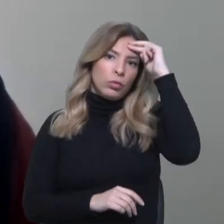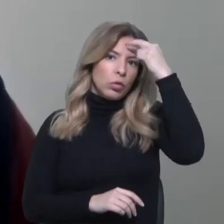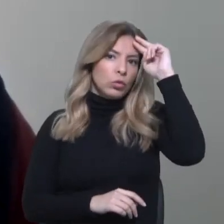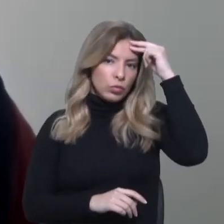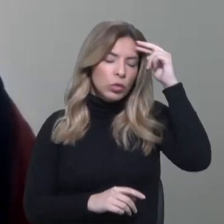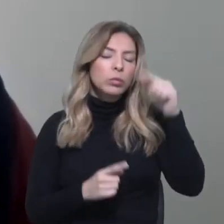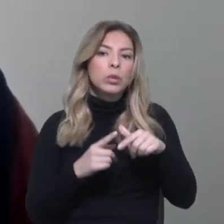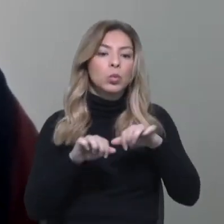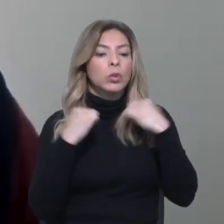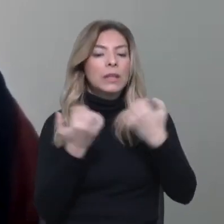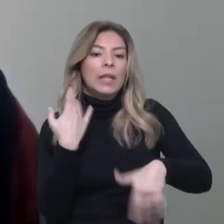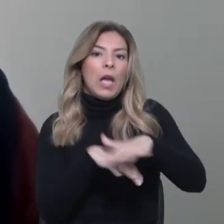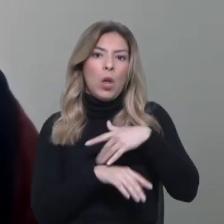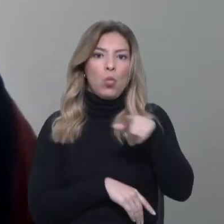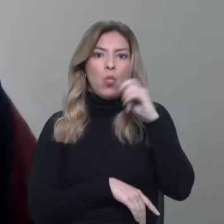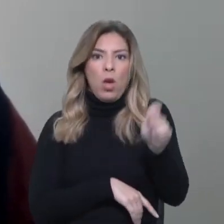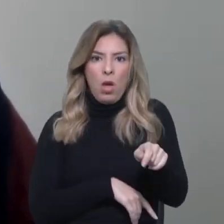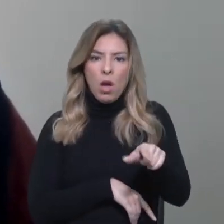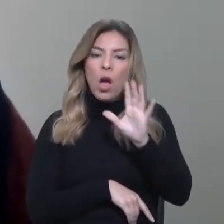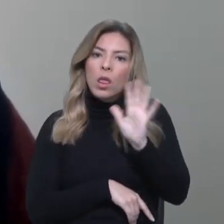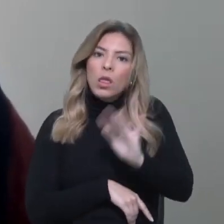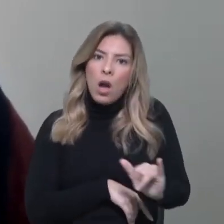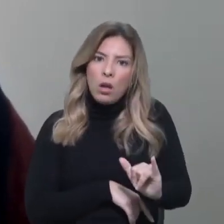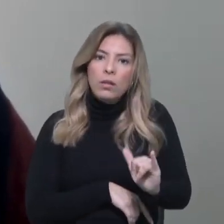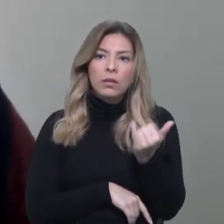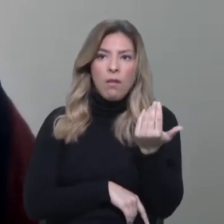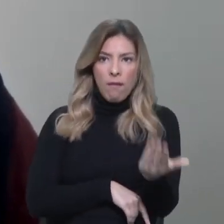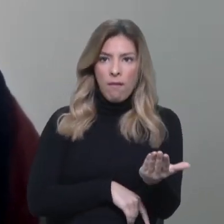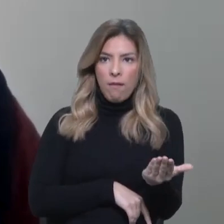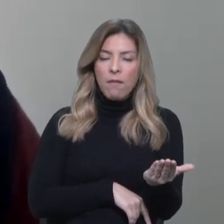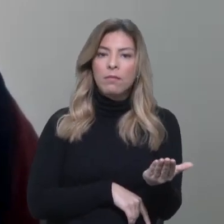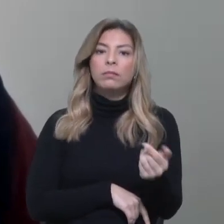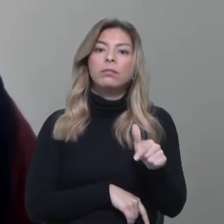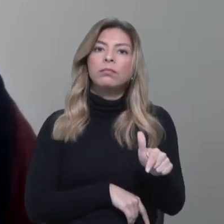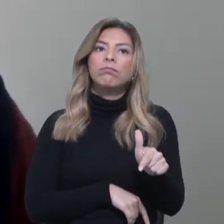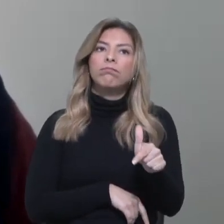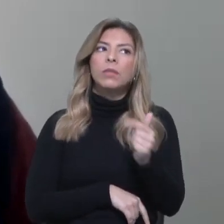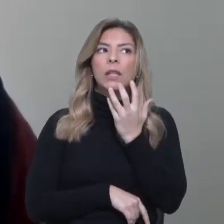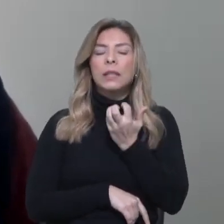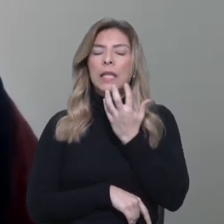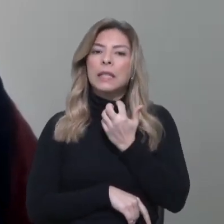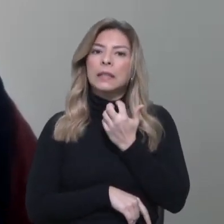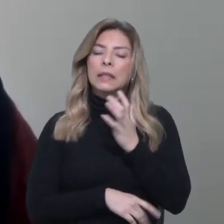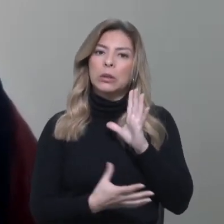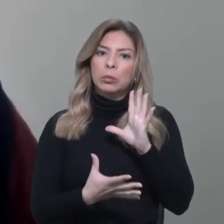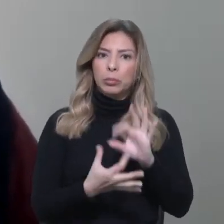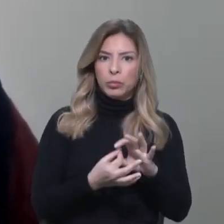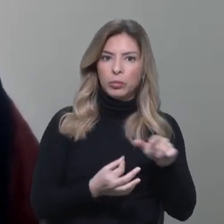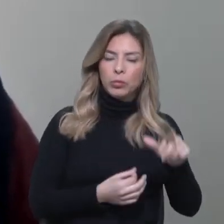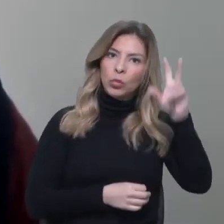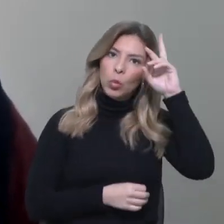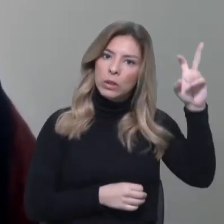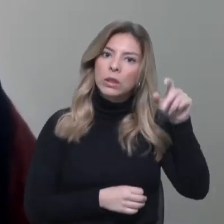sociedade ucraniana tem que fazer para manter, digamos, a contenção da ofensiva russa,